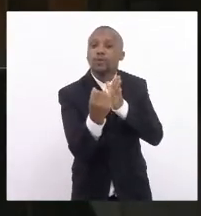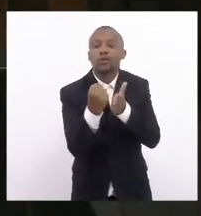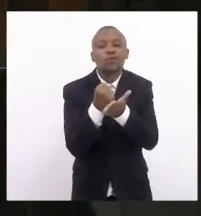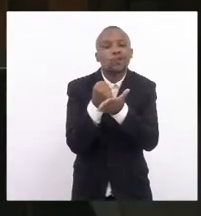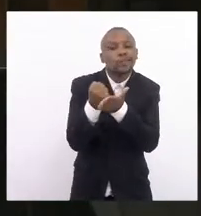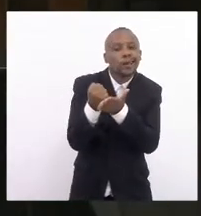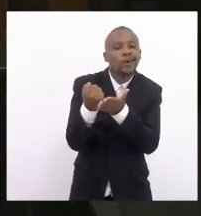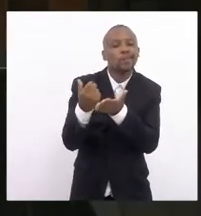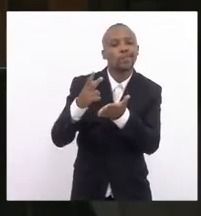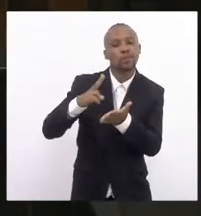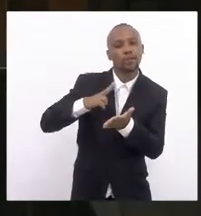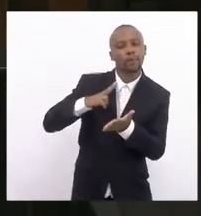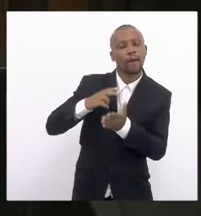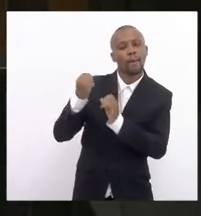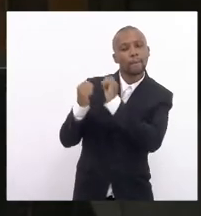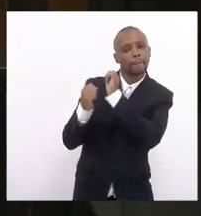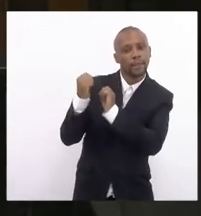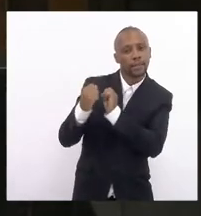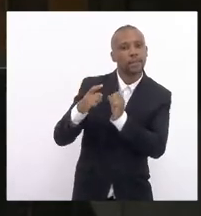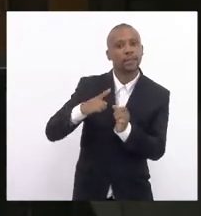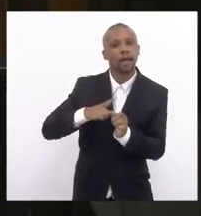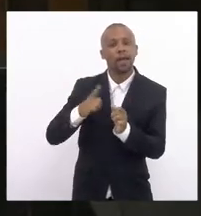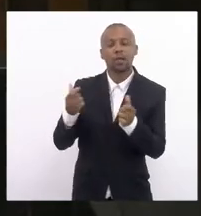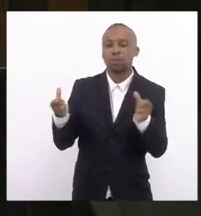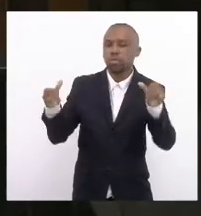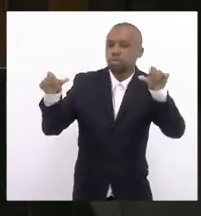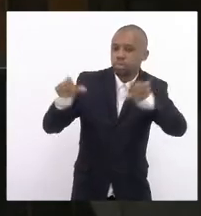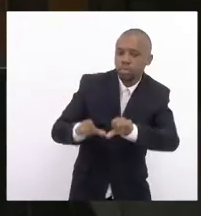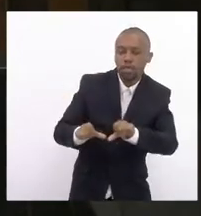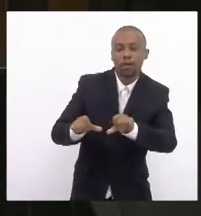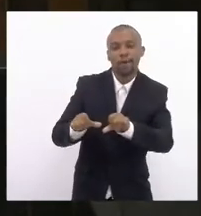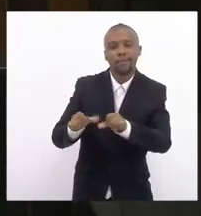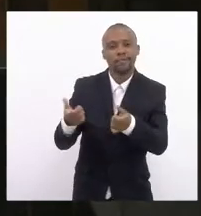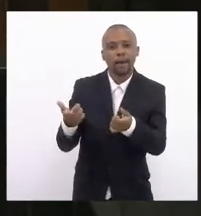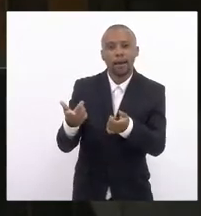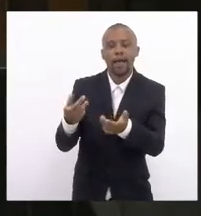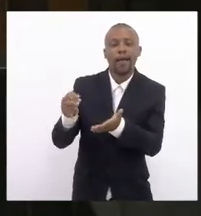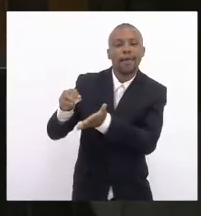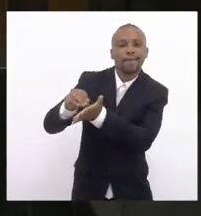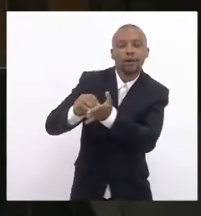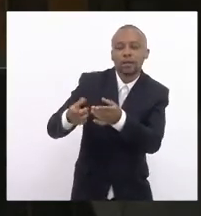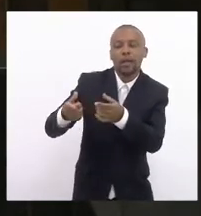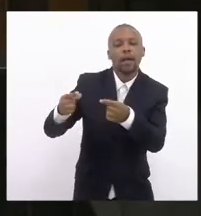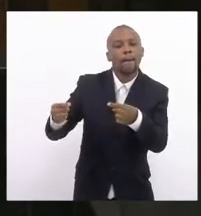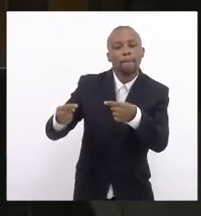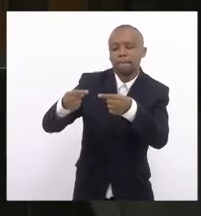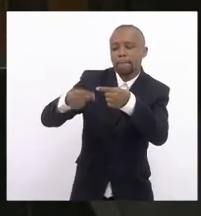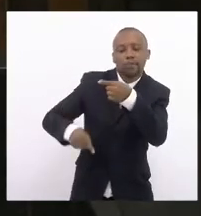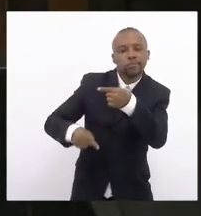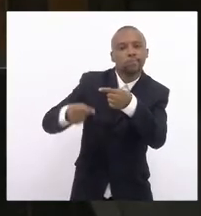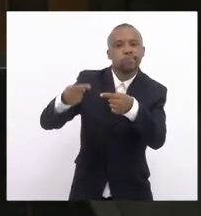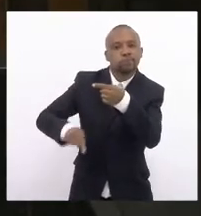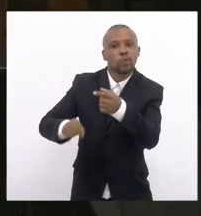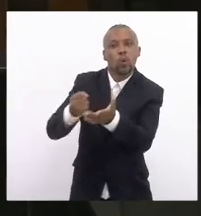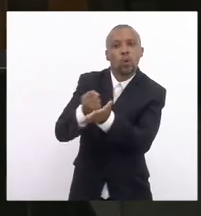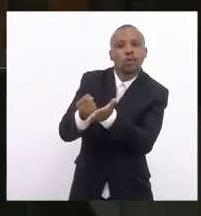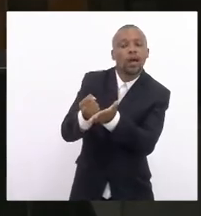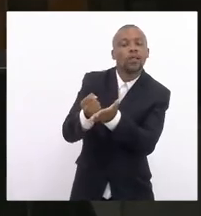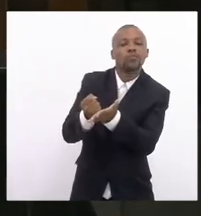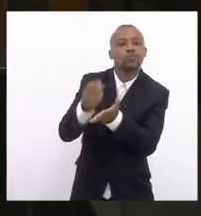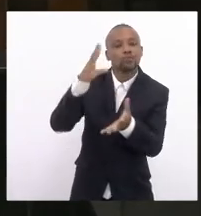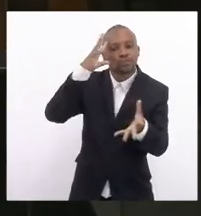empresas privadas tem levado à descontinuidade. E a descontinuidade, nesses casos, significa